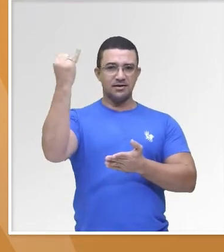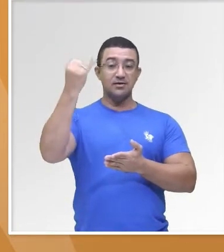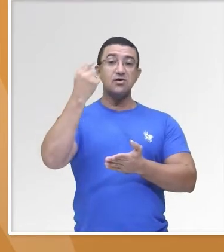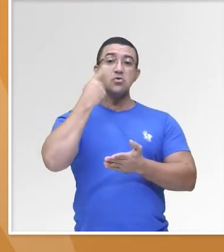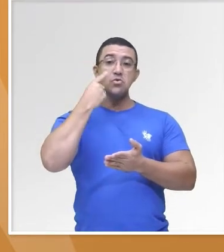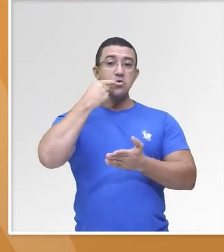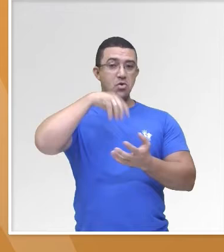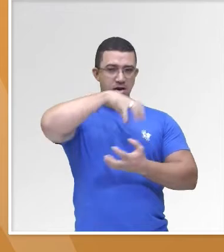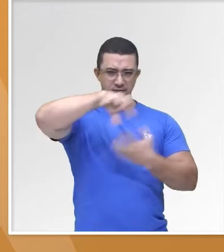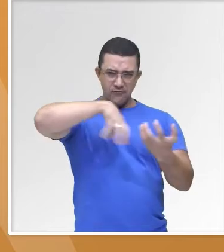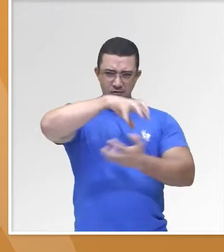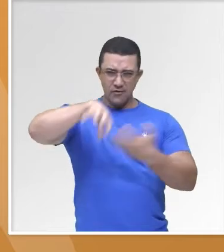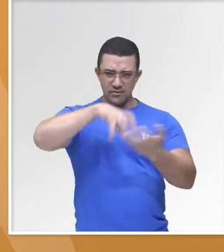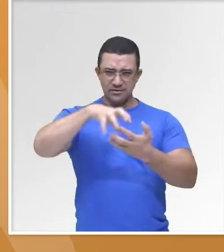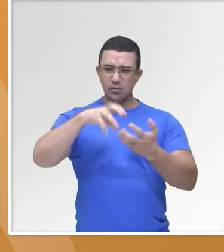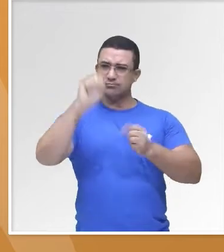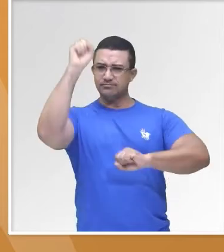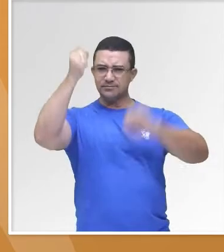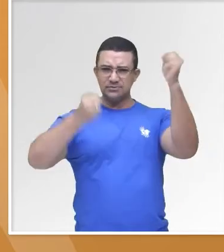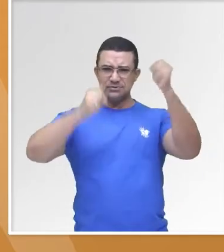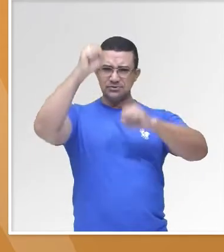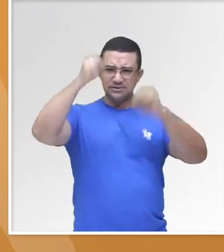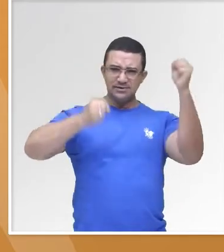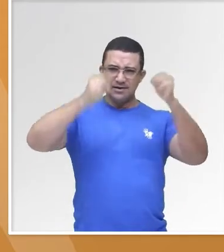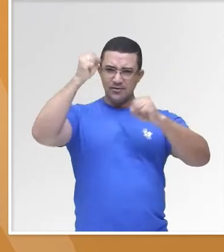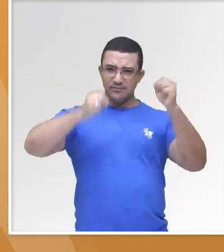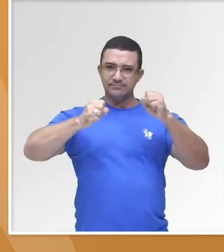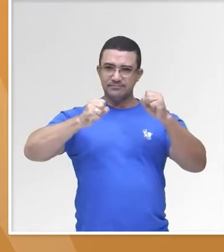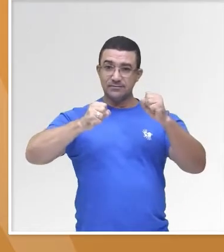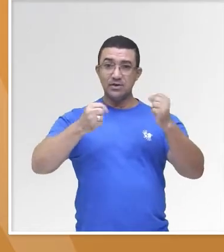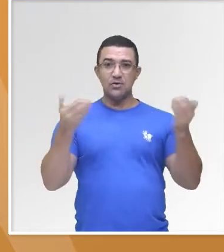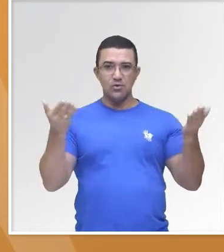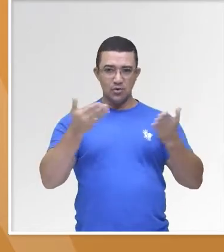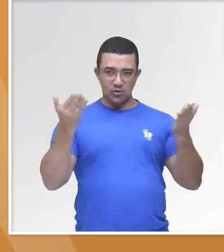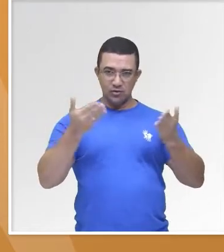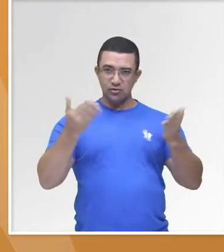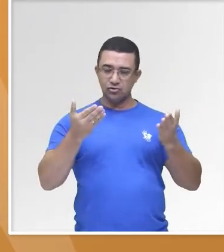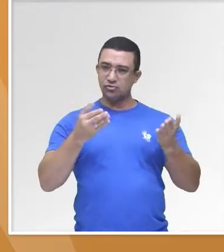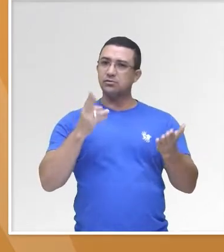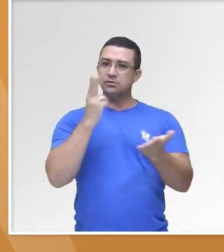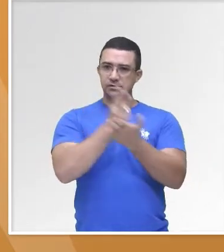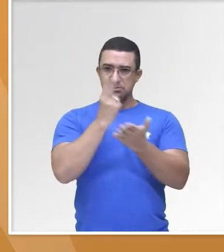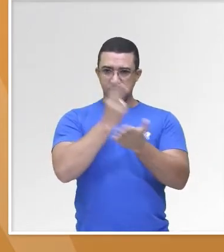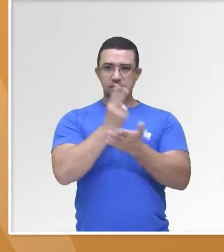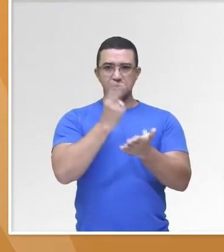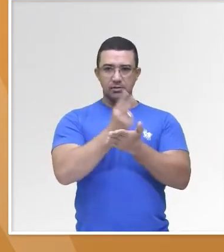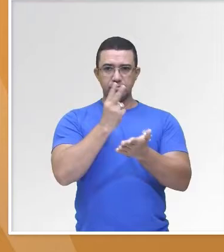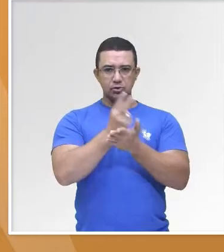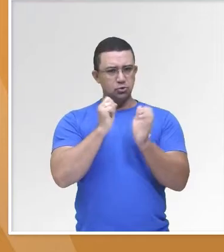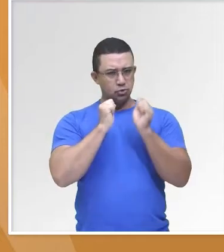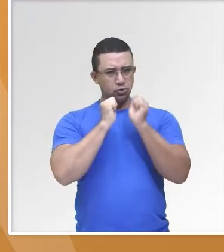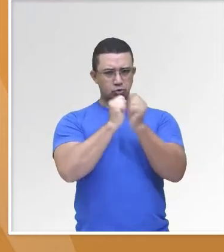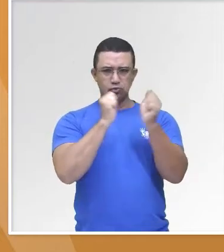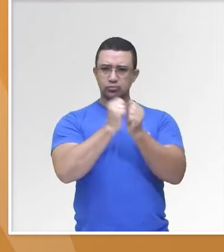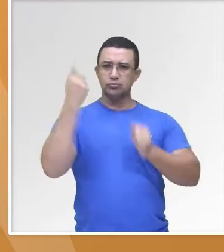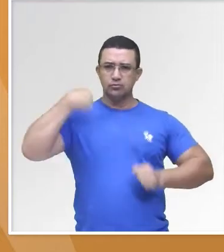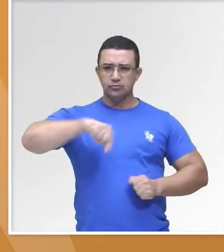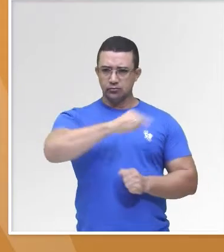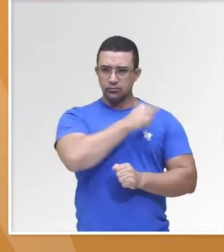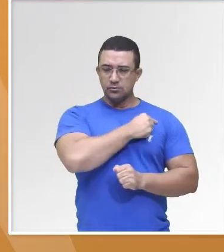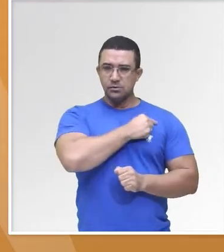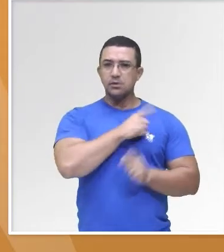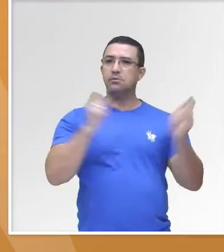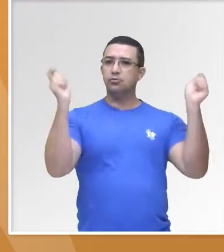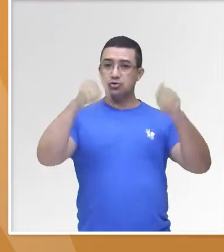Industrial parecia tão distante e está aqui cotidianamente conosco. Então, o que nós podemos ver no